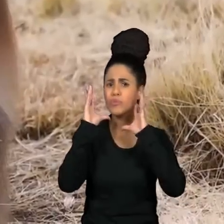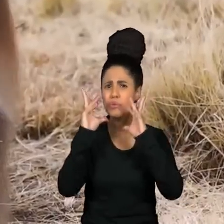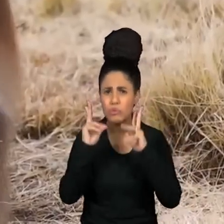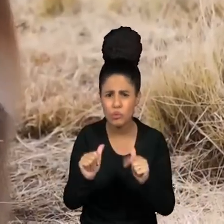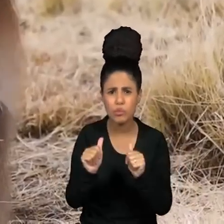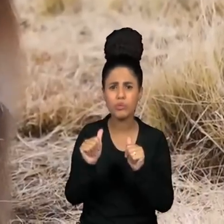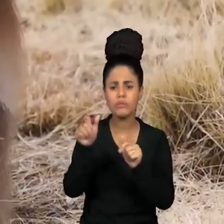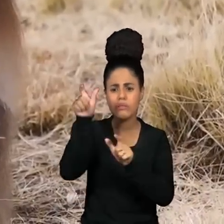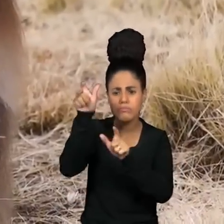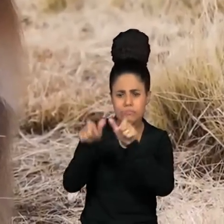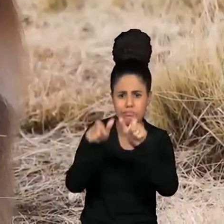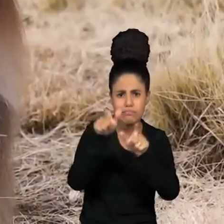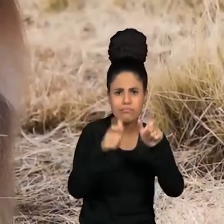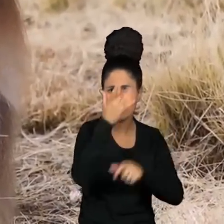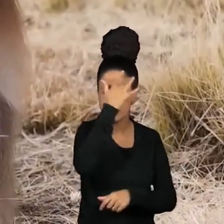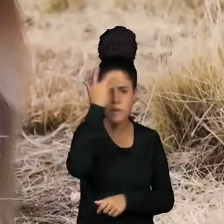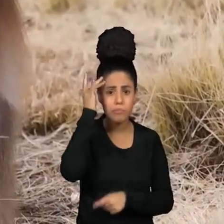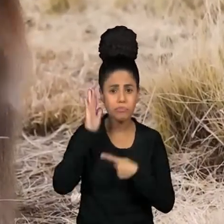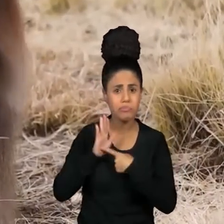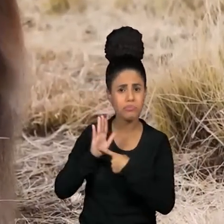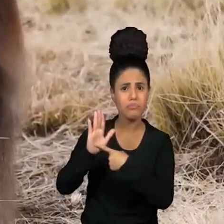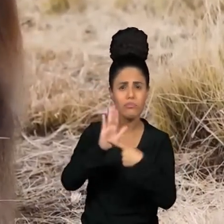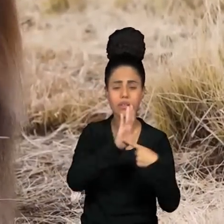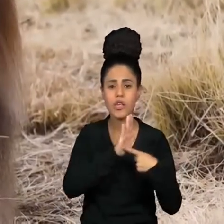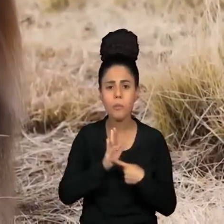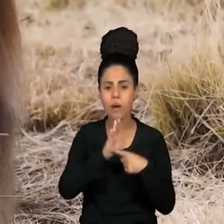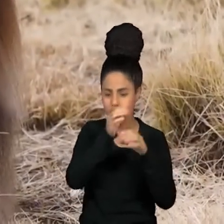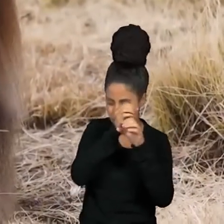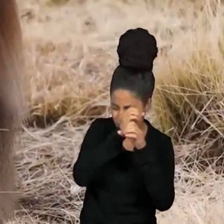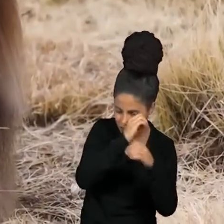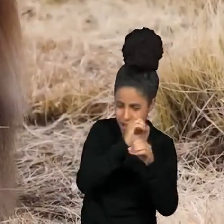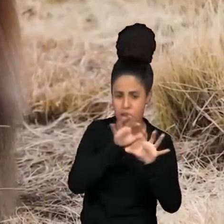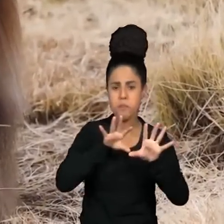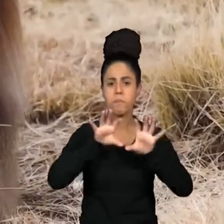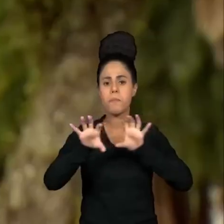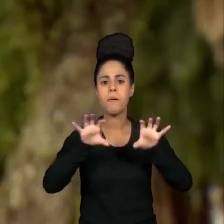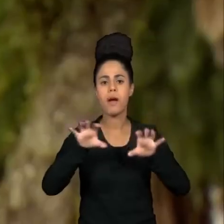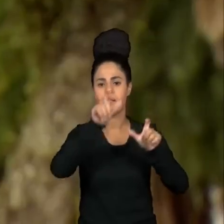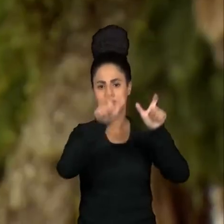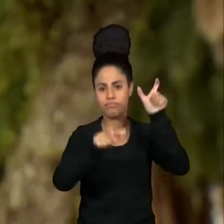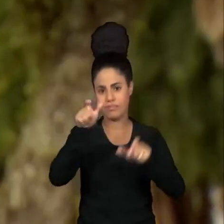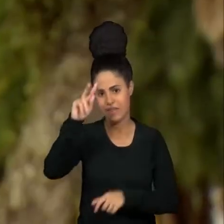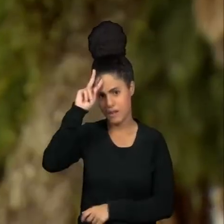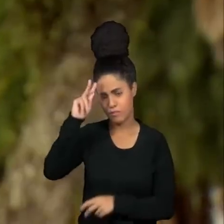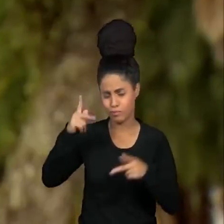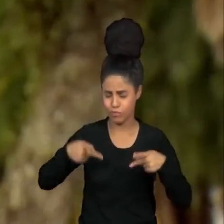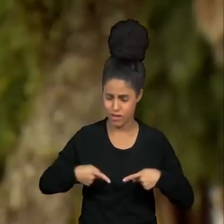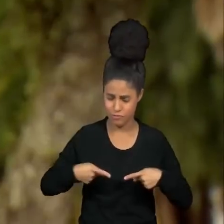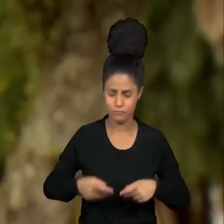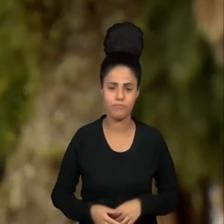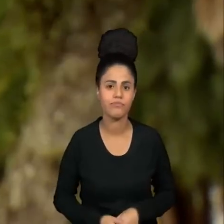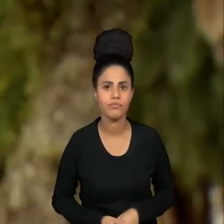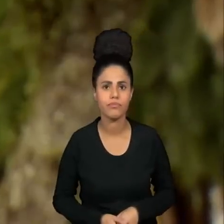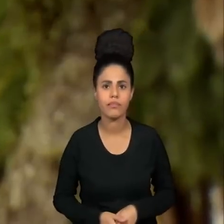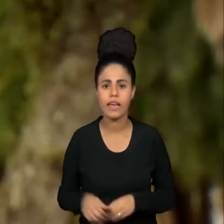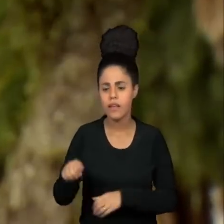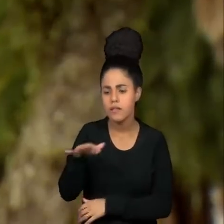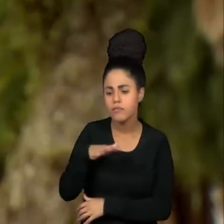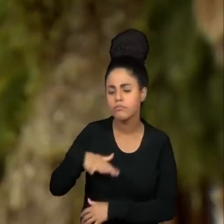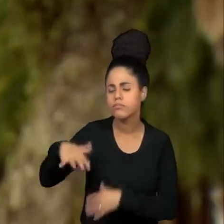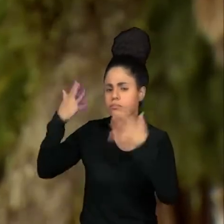distribuições das espécies e em diversos parâmetros biológicos é o impacto do ser humano. Perda de habitat para a